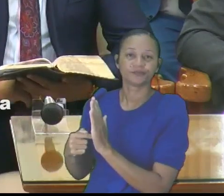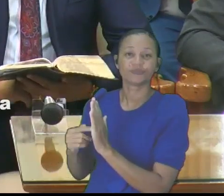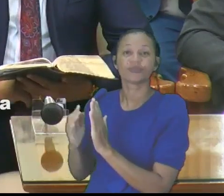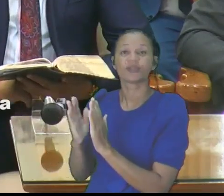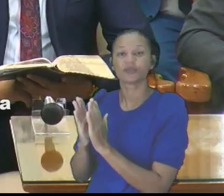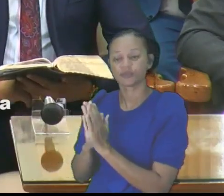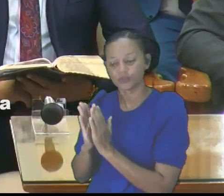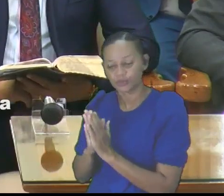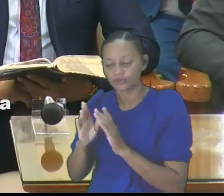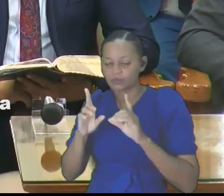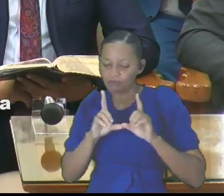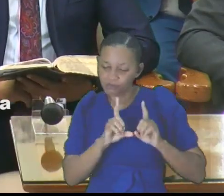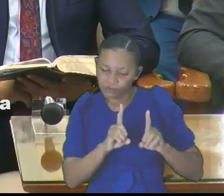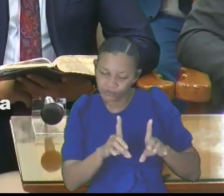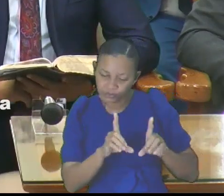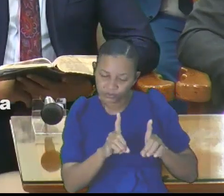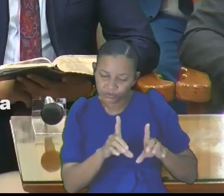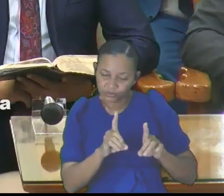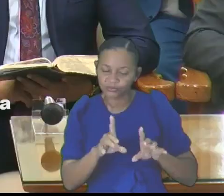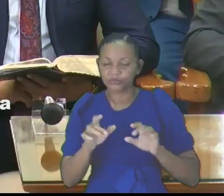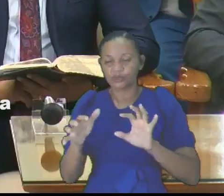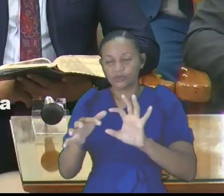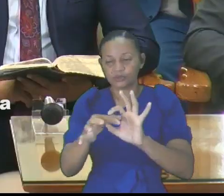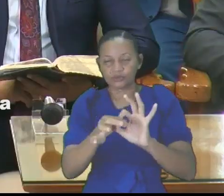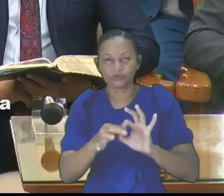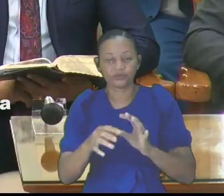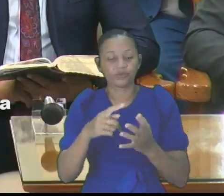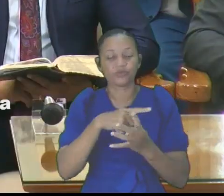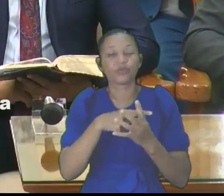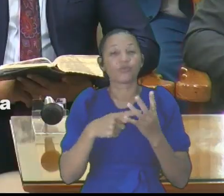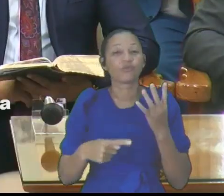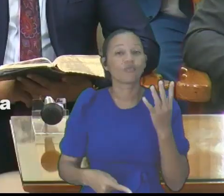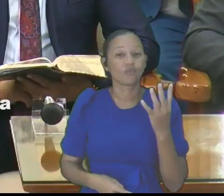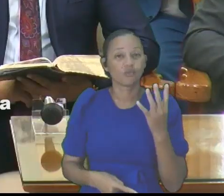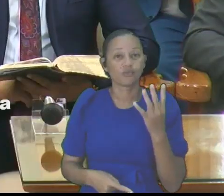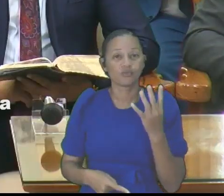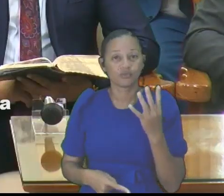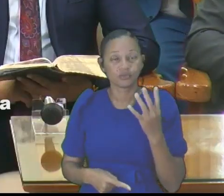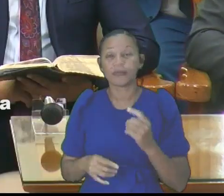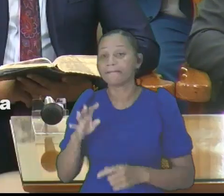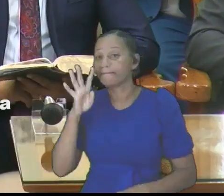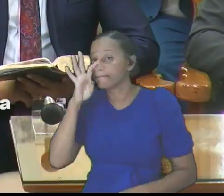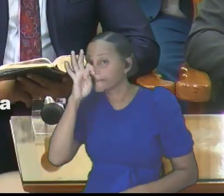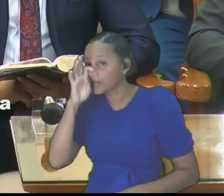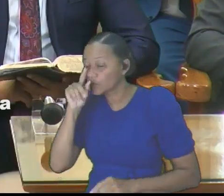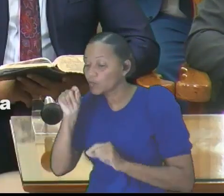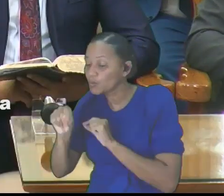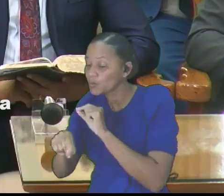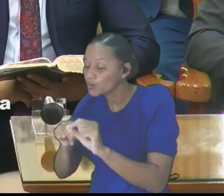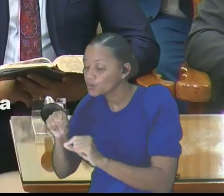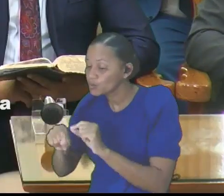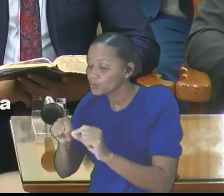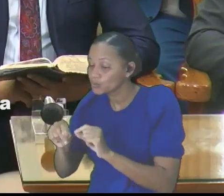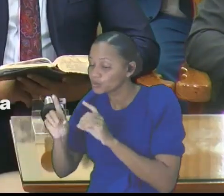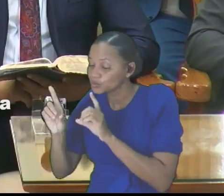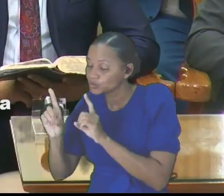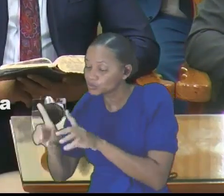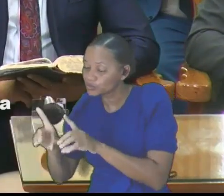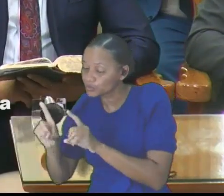Perseveravam na doutrina dos apóstolos, na comunhão, aliás, são 4 colunas. Perseveravam na doutrina dos apóstolos,